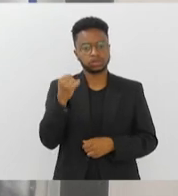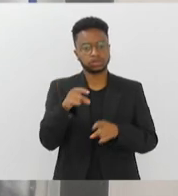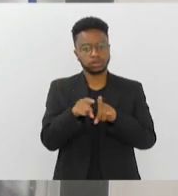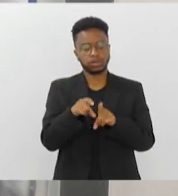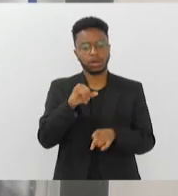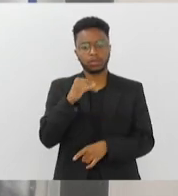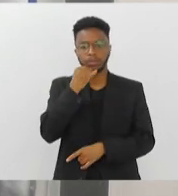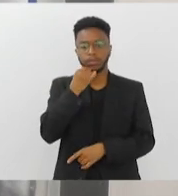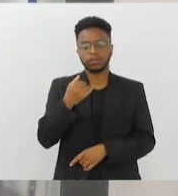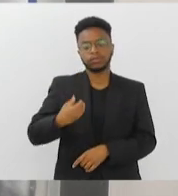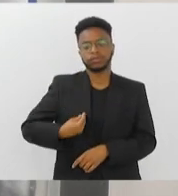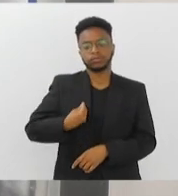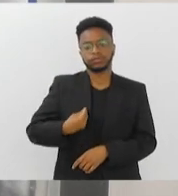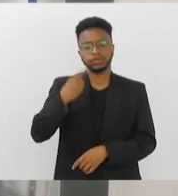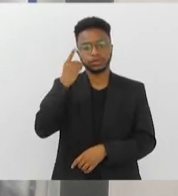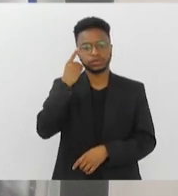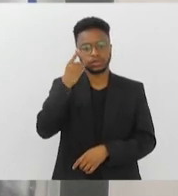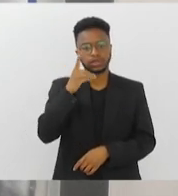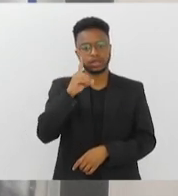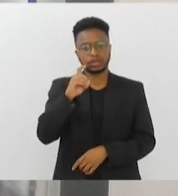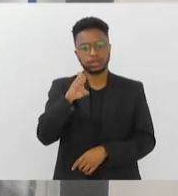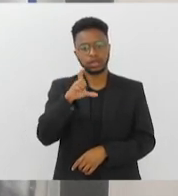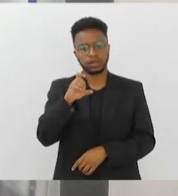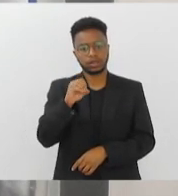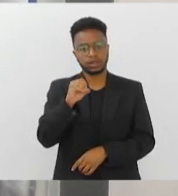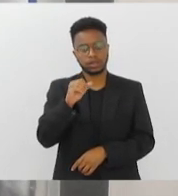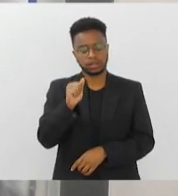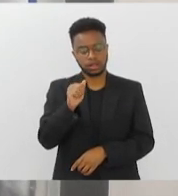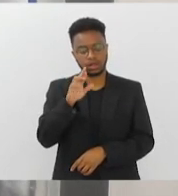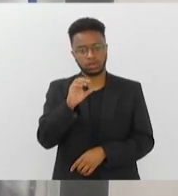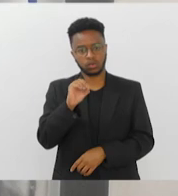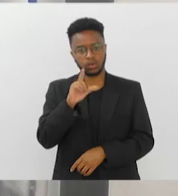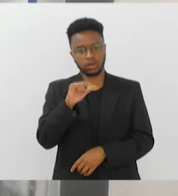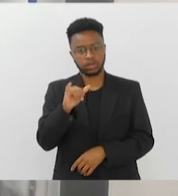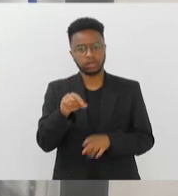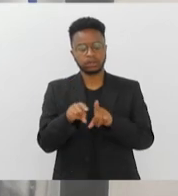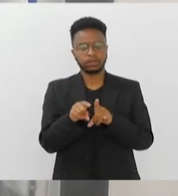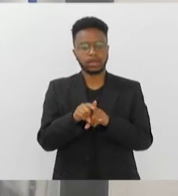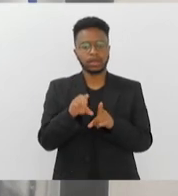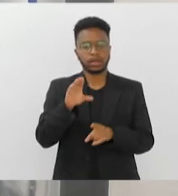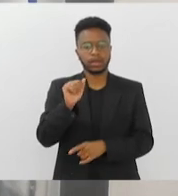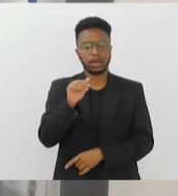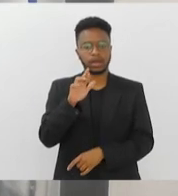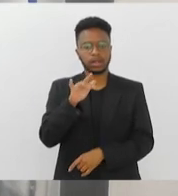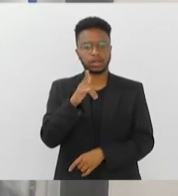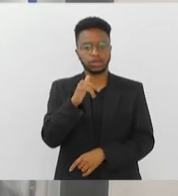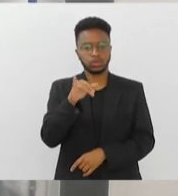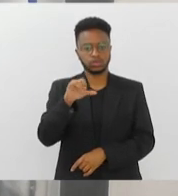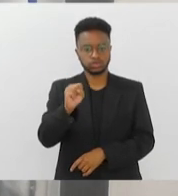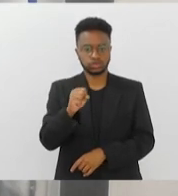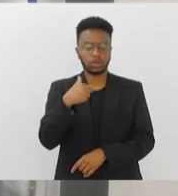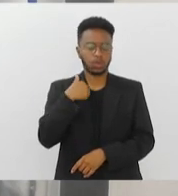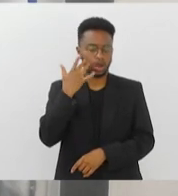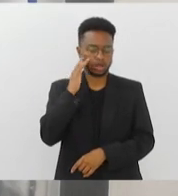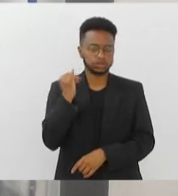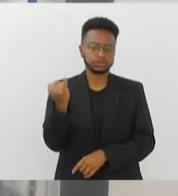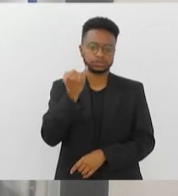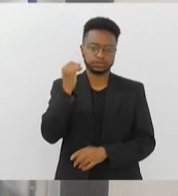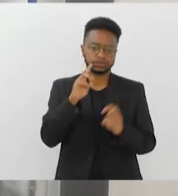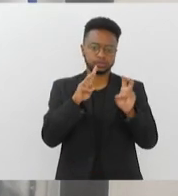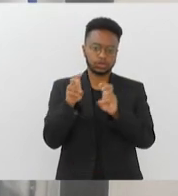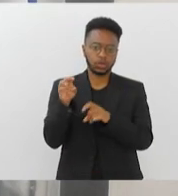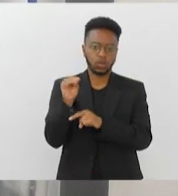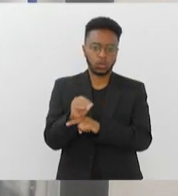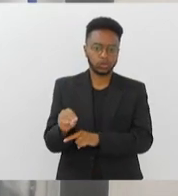do deputado De La Rolle e deputado Carlinhos BNH aqui. Claro que é meritório essa questão do cuidado